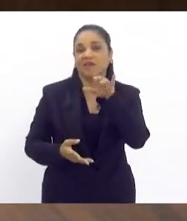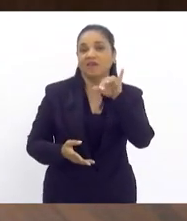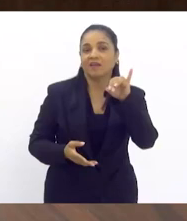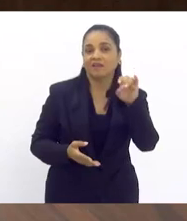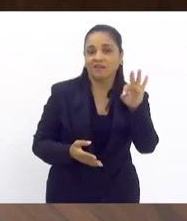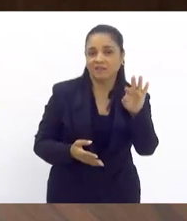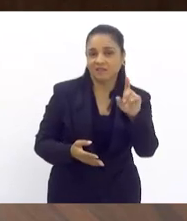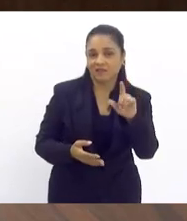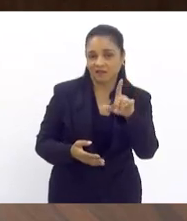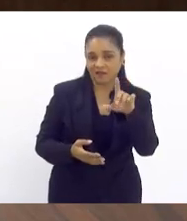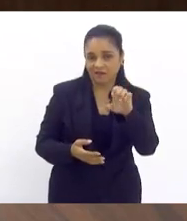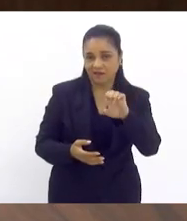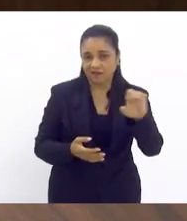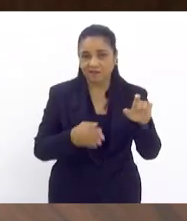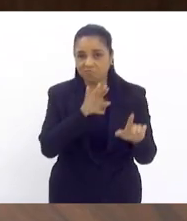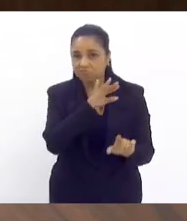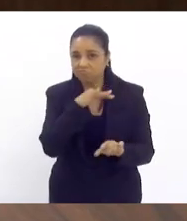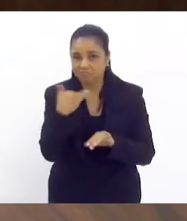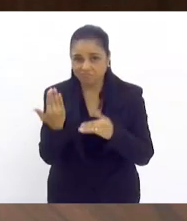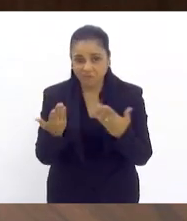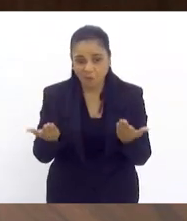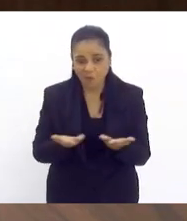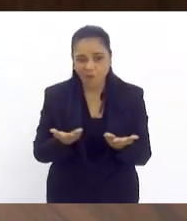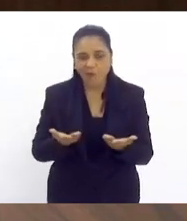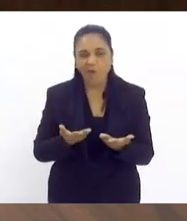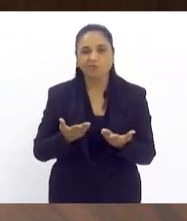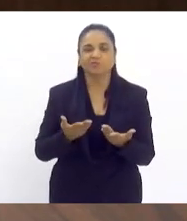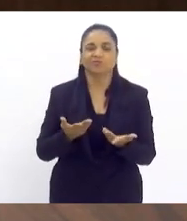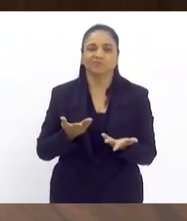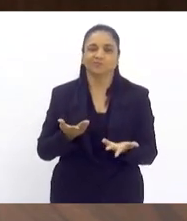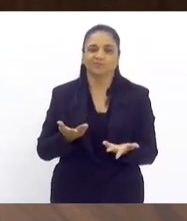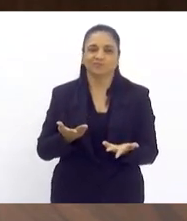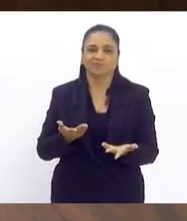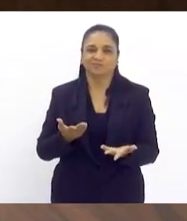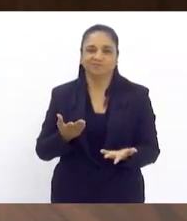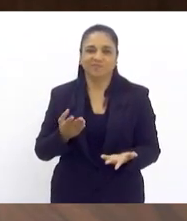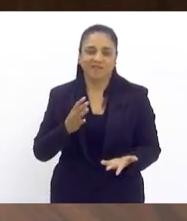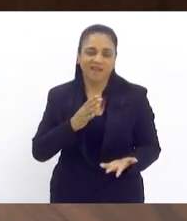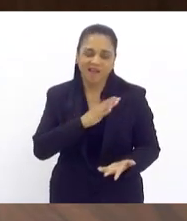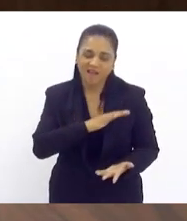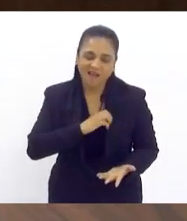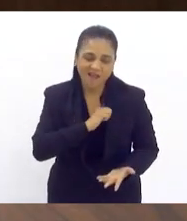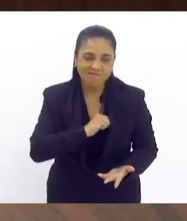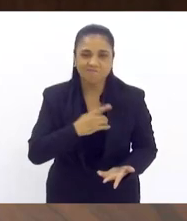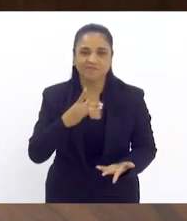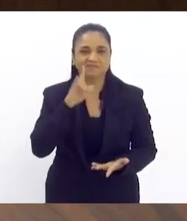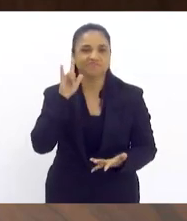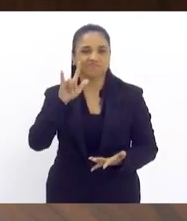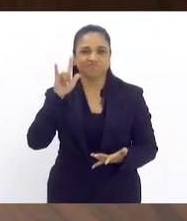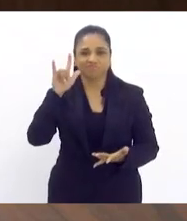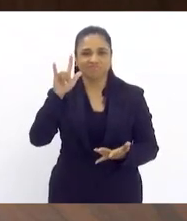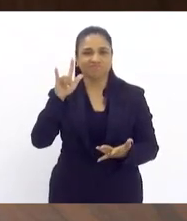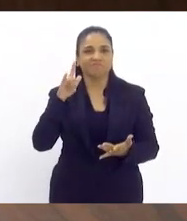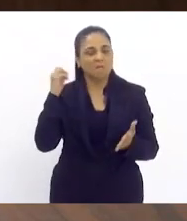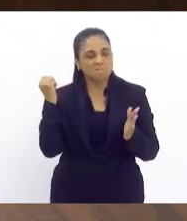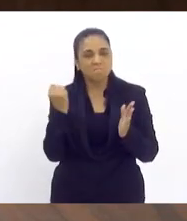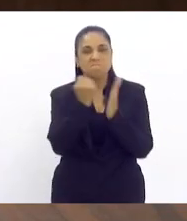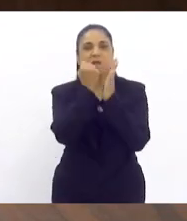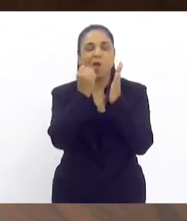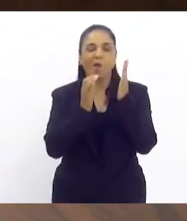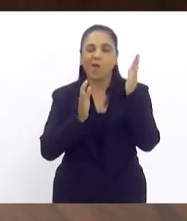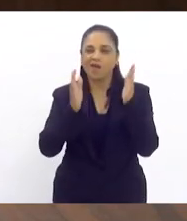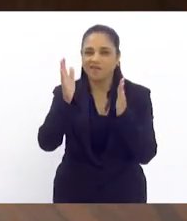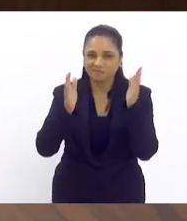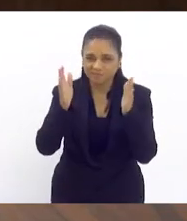Rita Lee, a nossa grande roqueira, né, que marcou época na história da nossa música